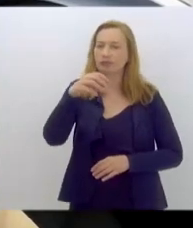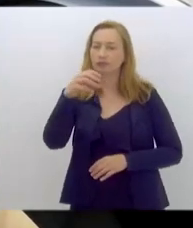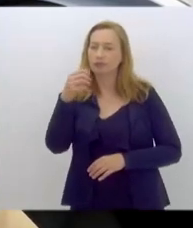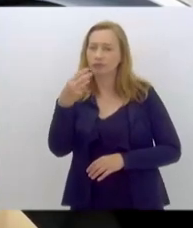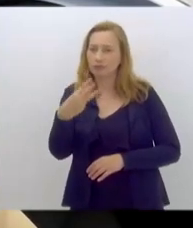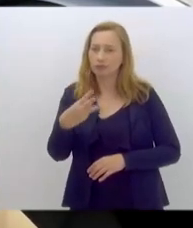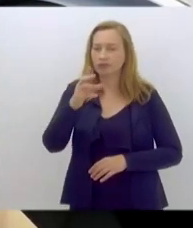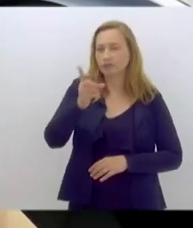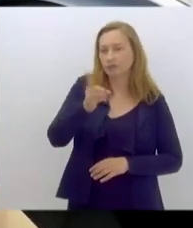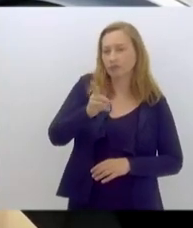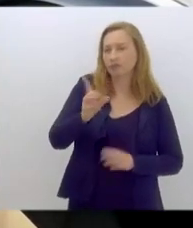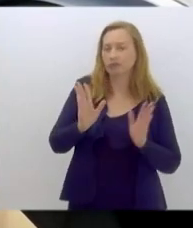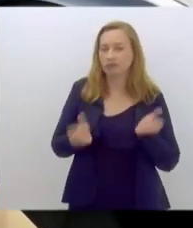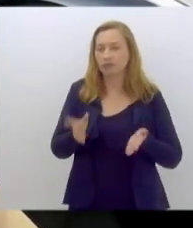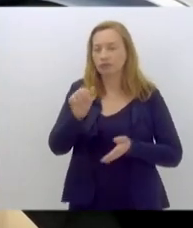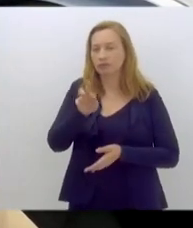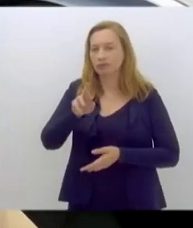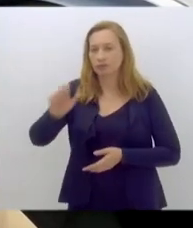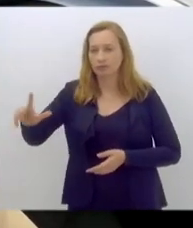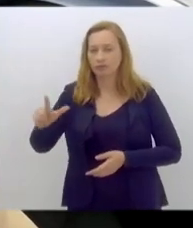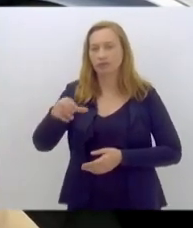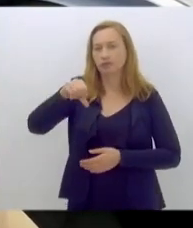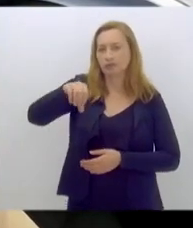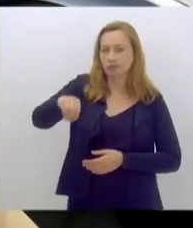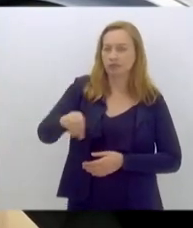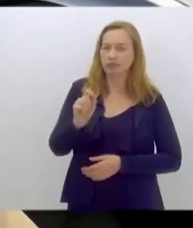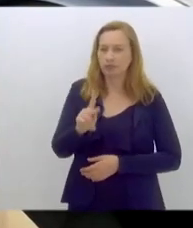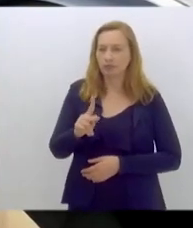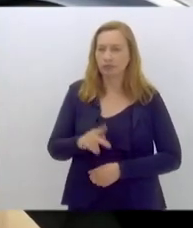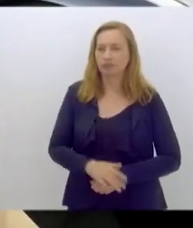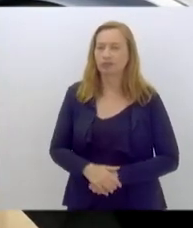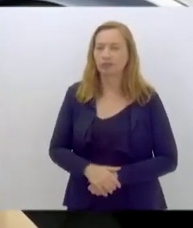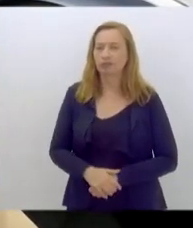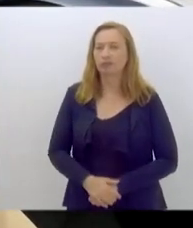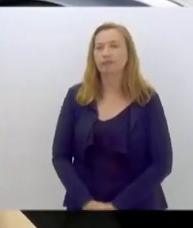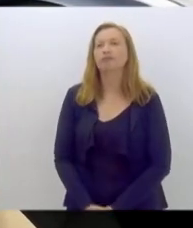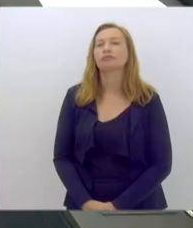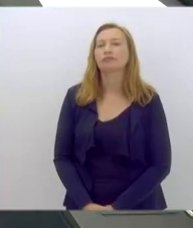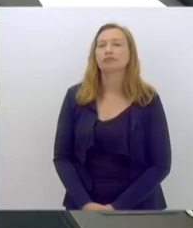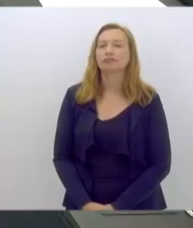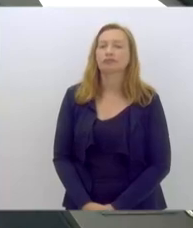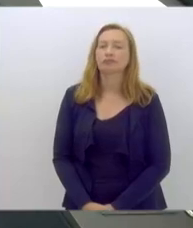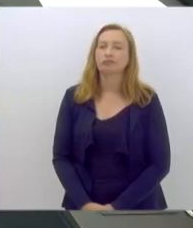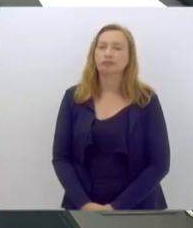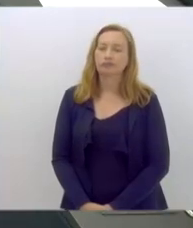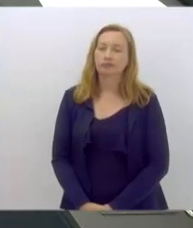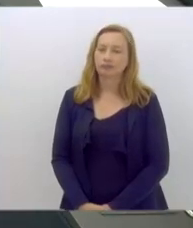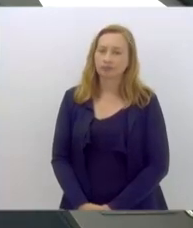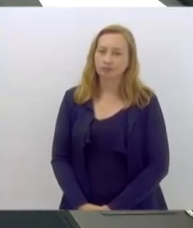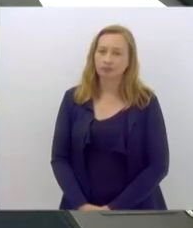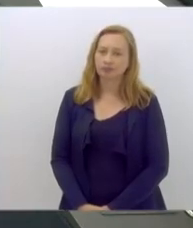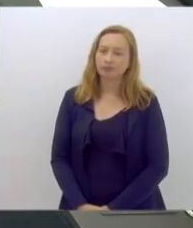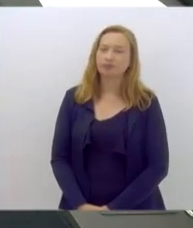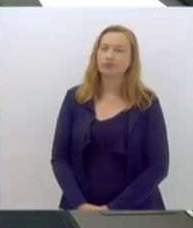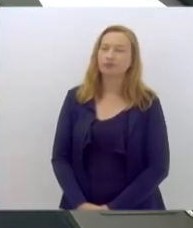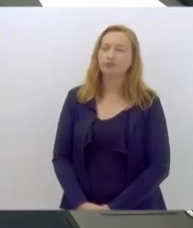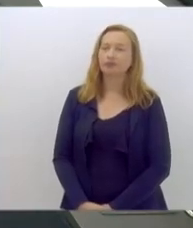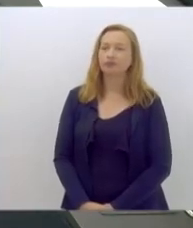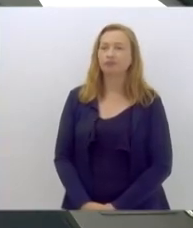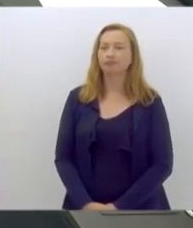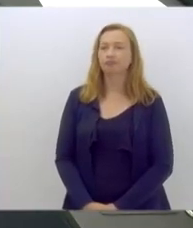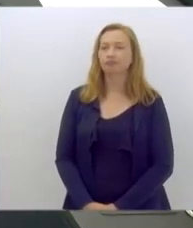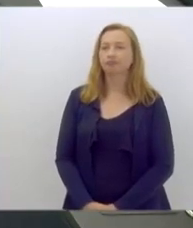e hoje ele tá 90 Tá bom acho que é isso passar a palavra agora